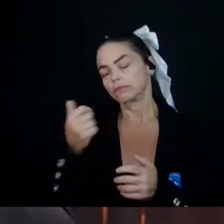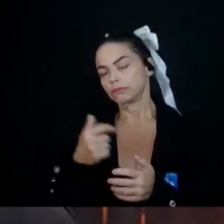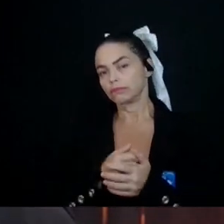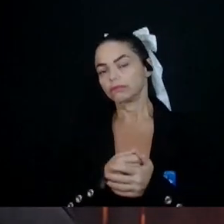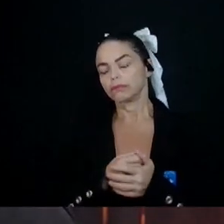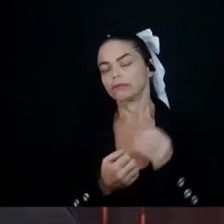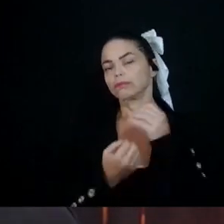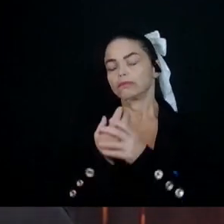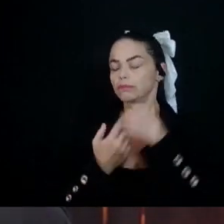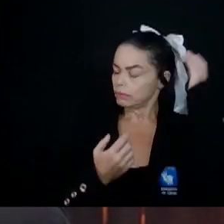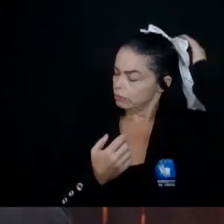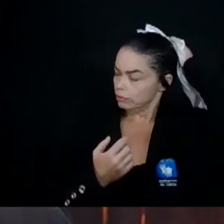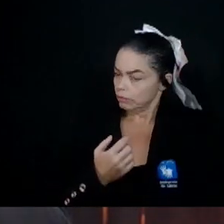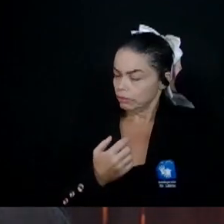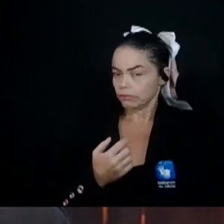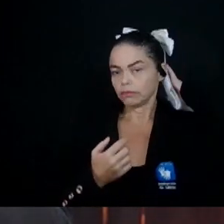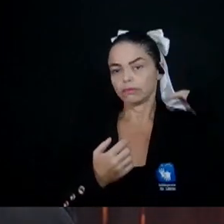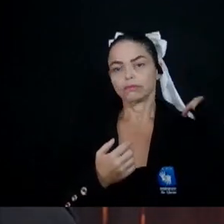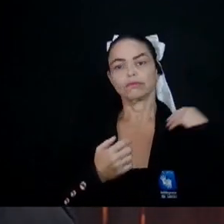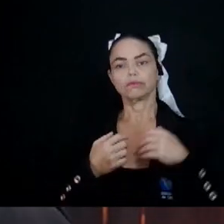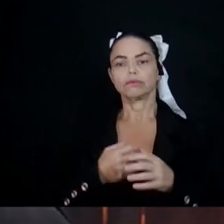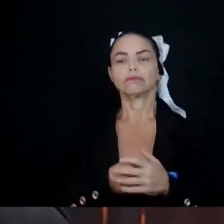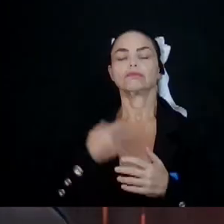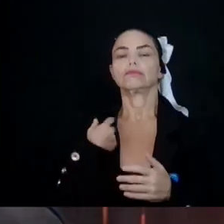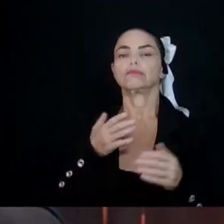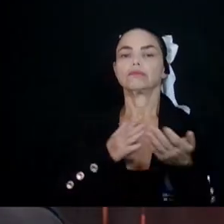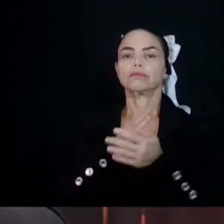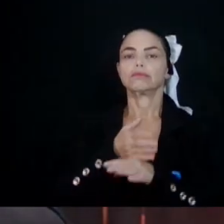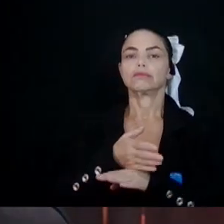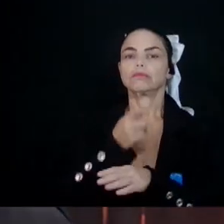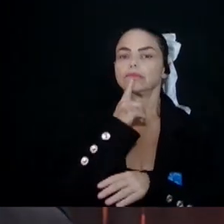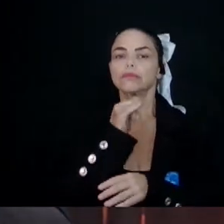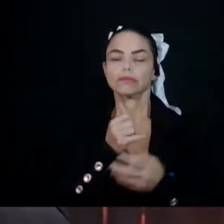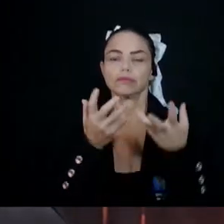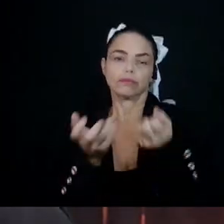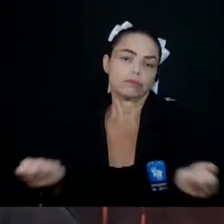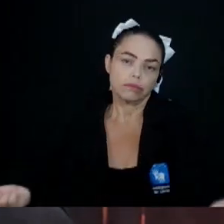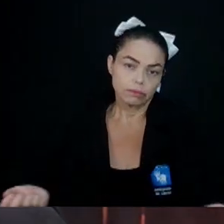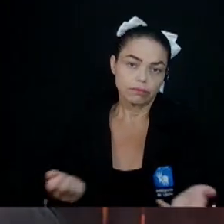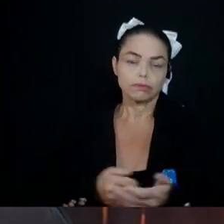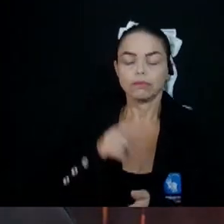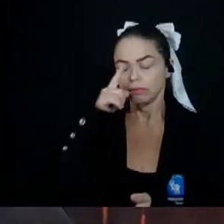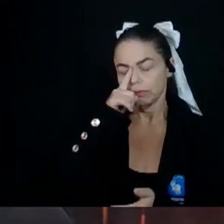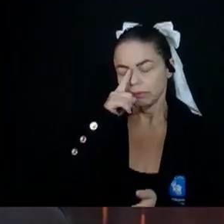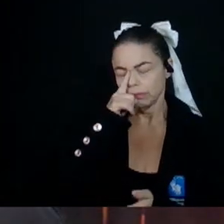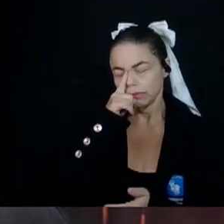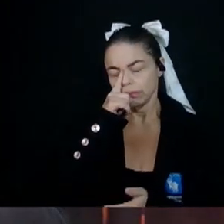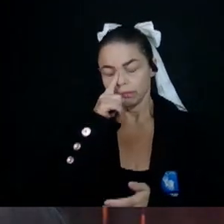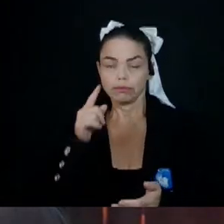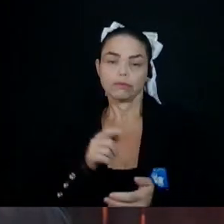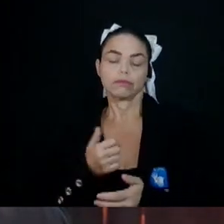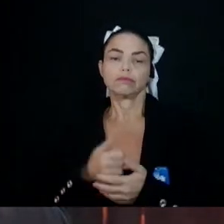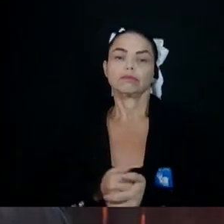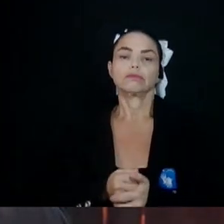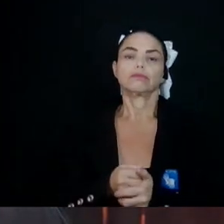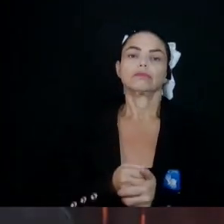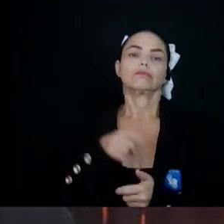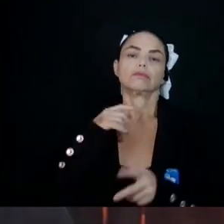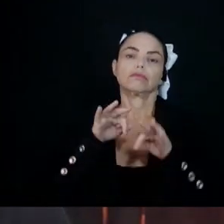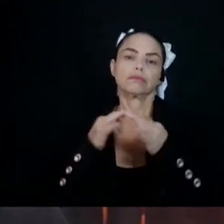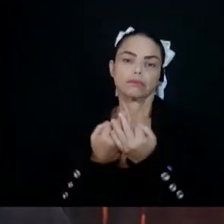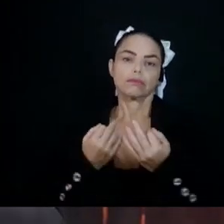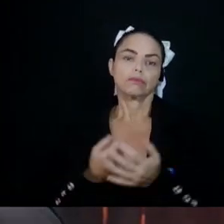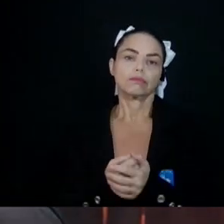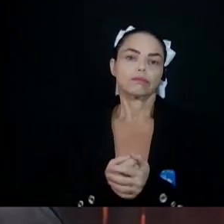uma ferramenta limitadora de acesso, Sim. mas se o próprio pai ou a mãe, né, os genitores, enfim, a família,